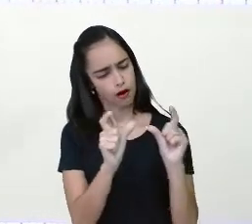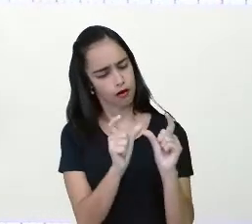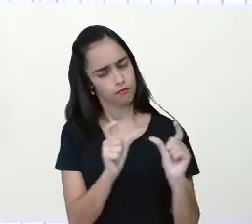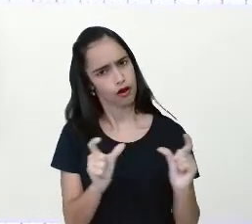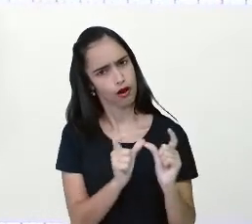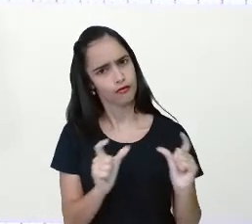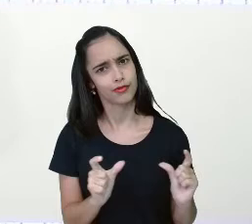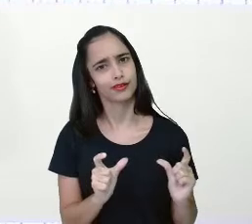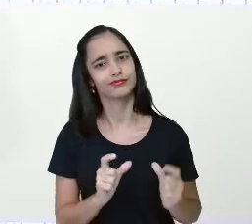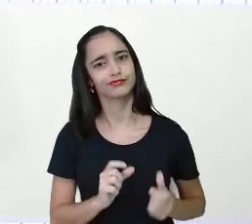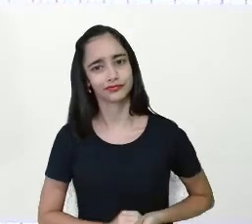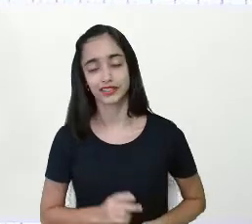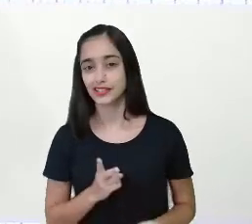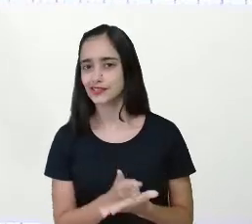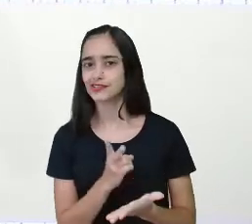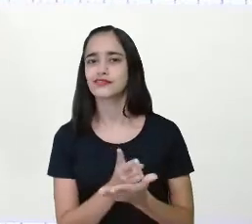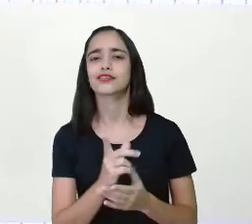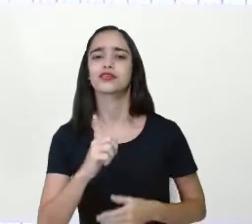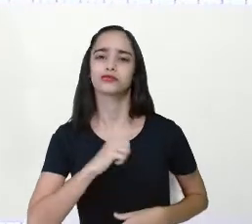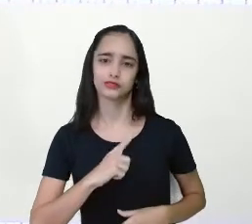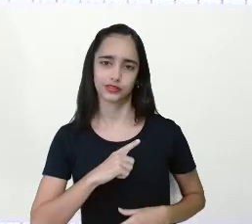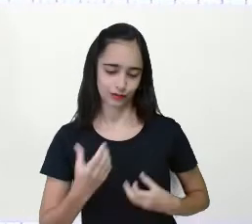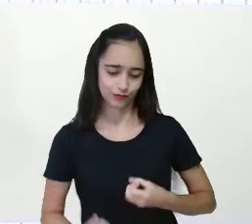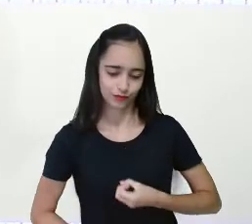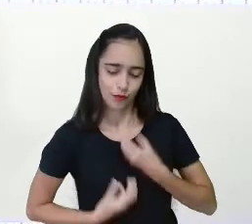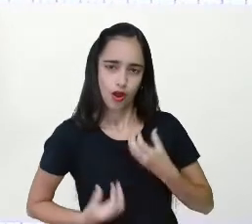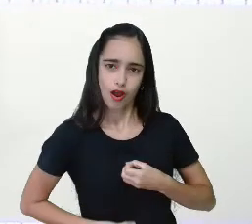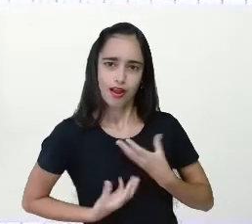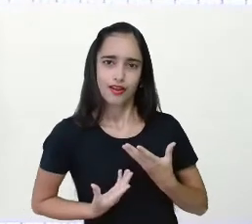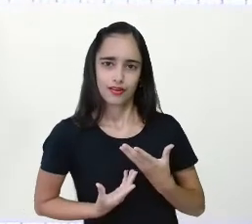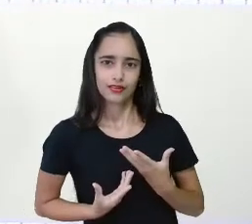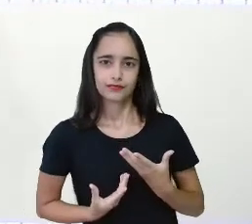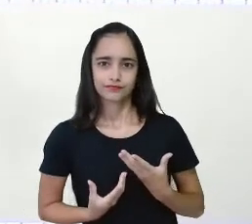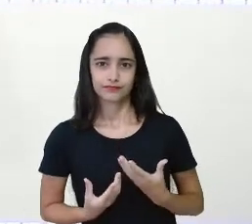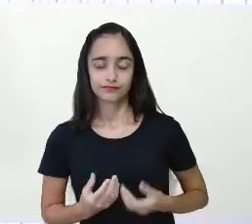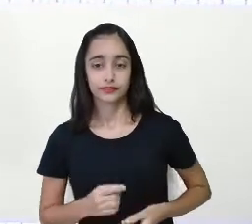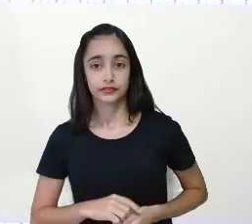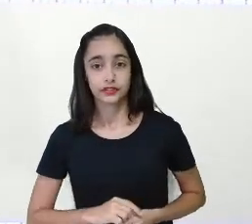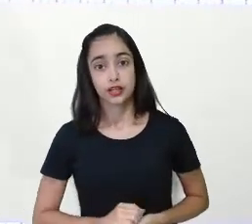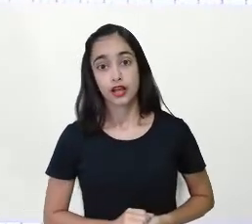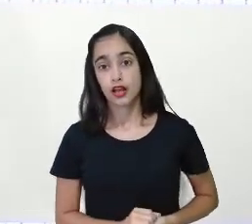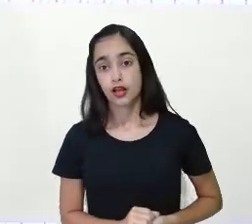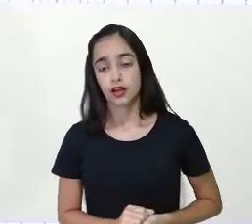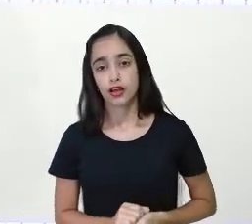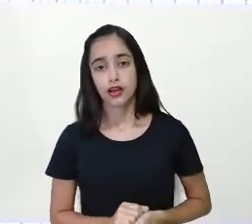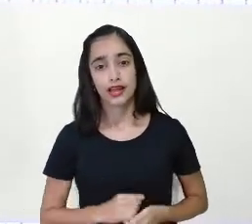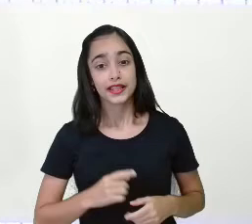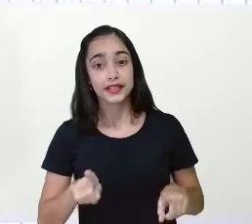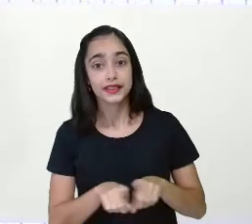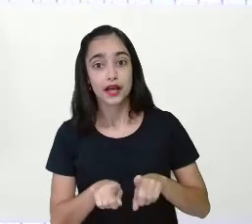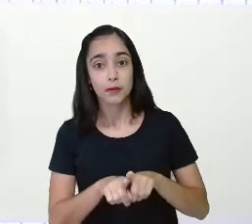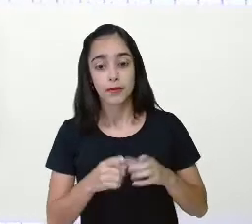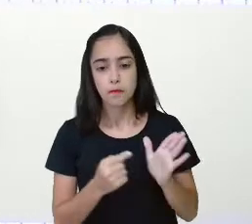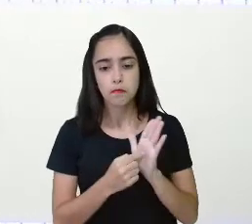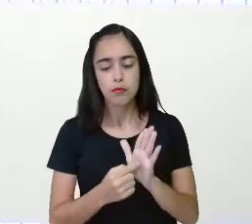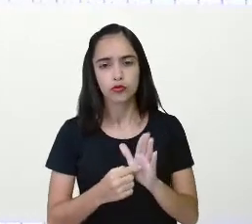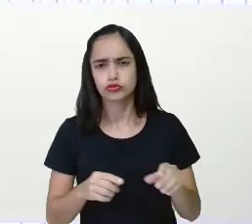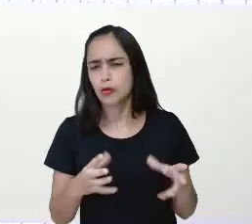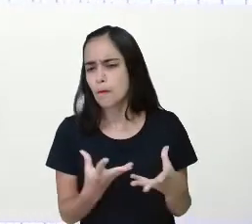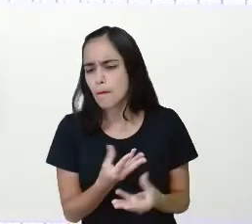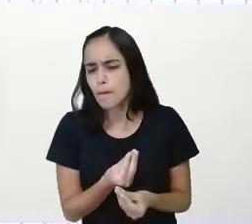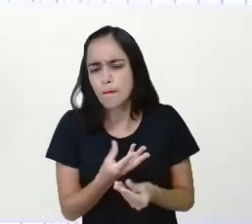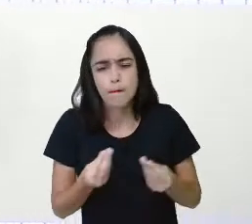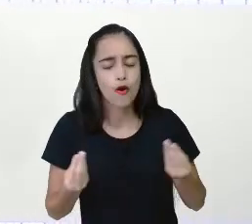sempre presente no poema, não é? Traz muita sonoridade, não é? Traz muita alegria para os versos,